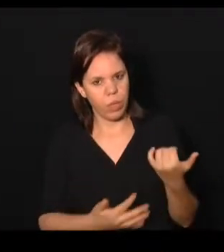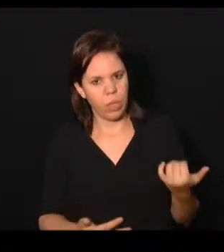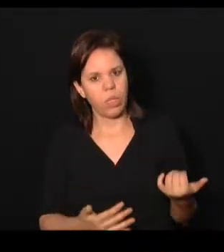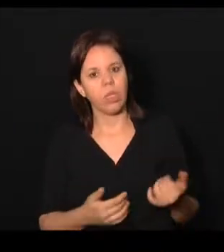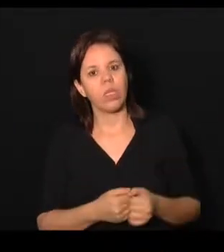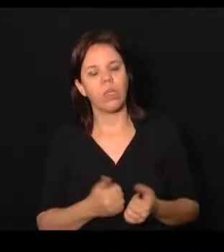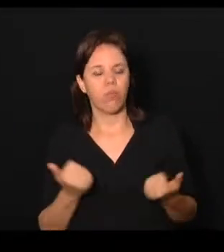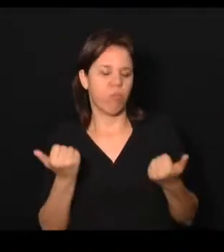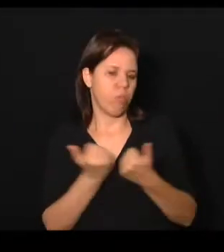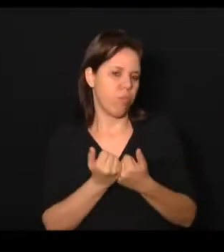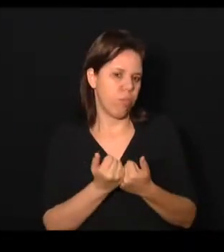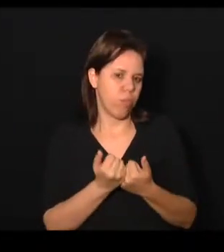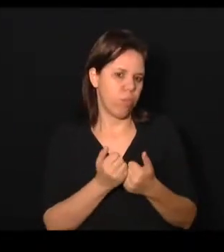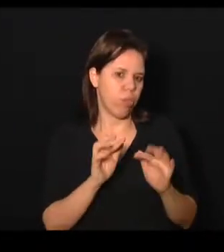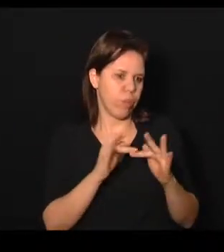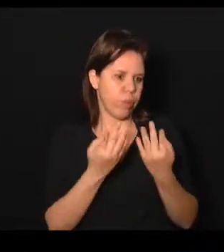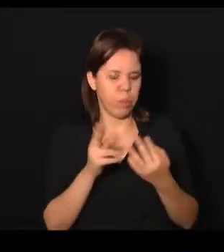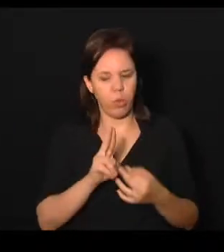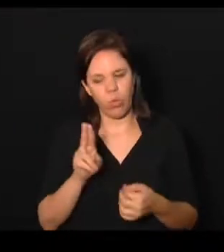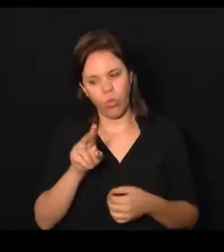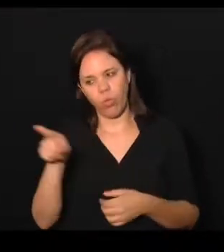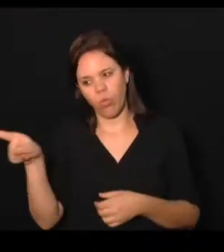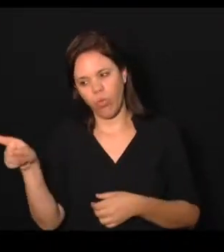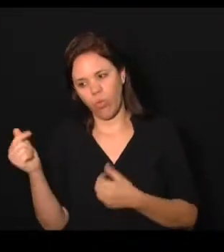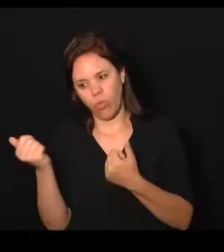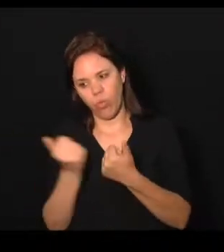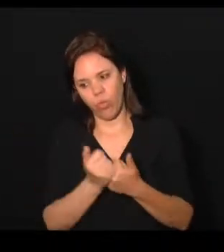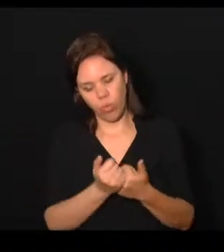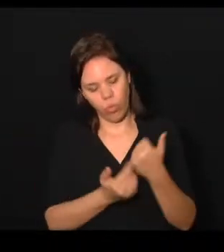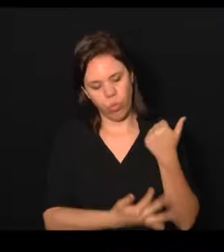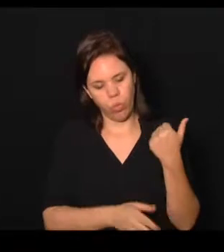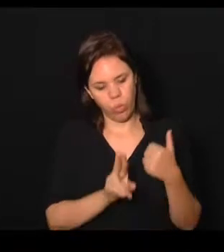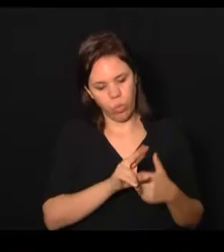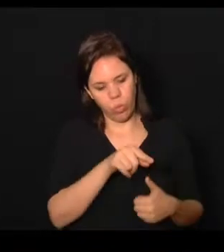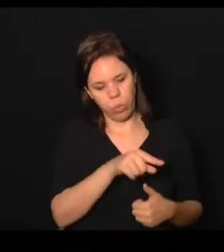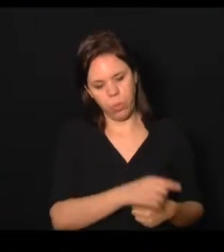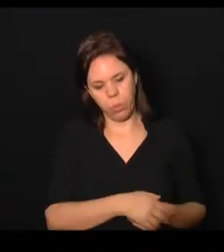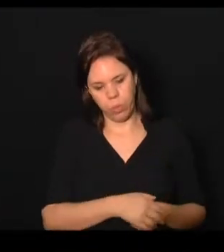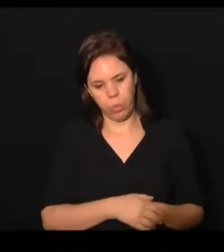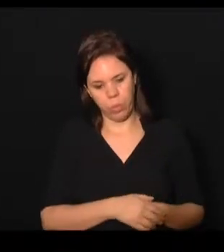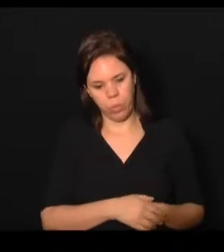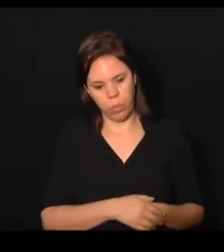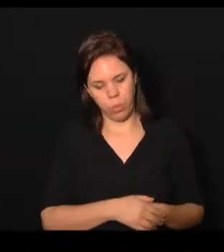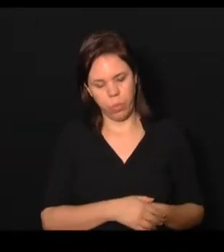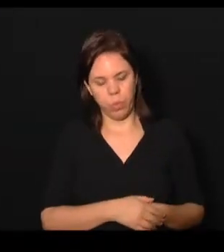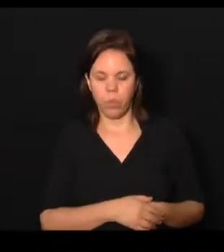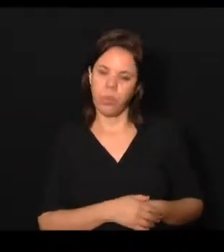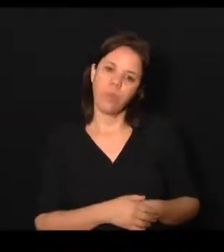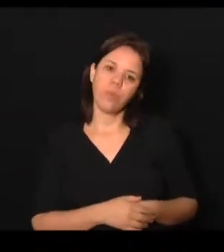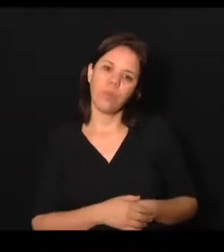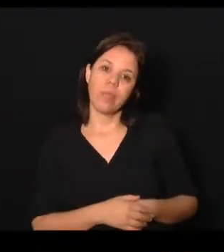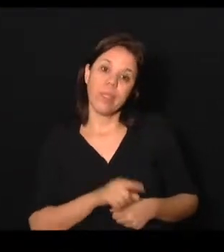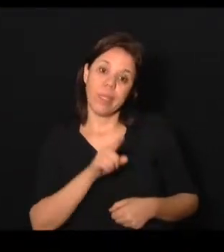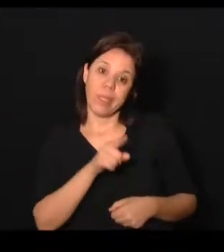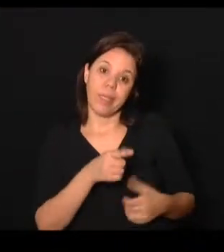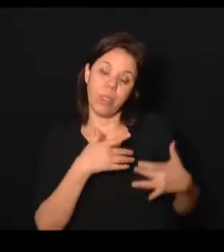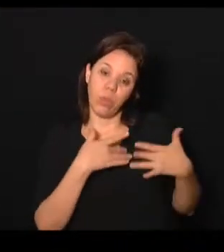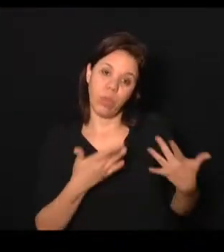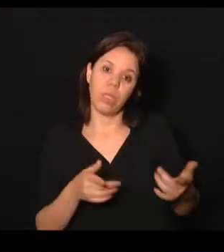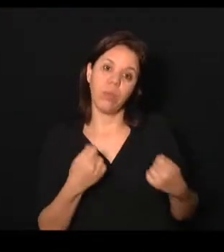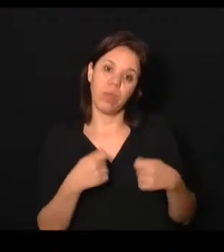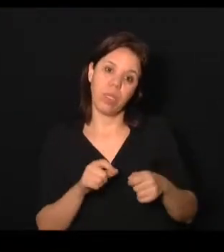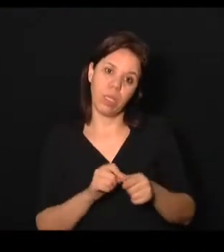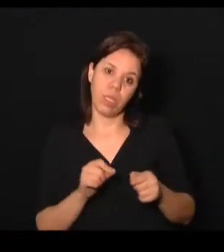ser uma reposição. O seu parente utilizou e você vai lá repor o sangue que foi utilizado através do banco de sangue. Essa doação tem que